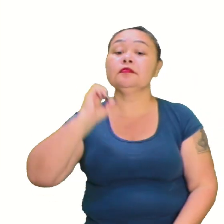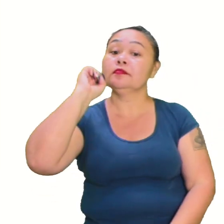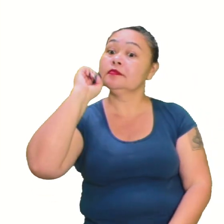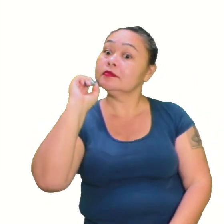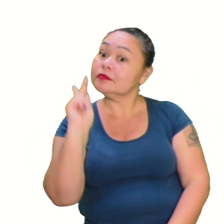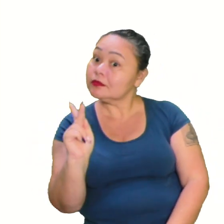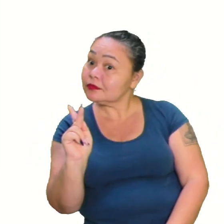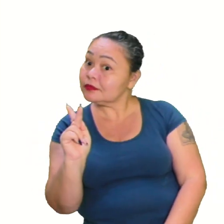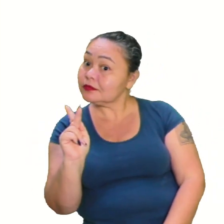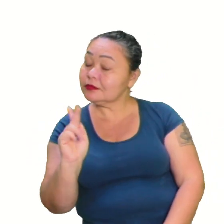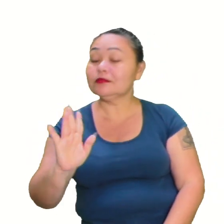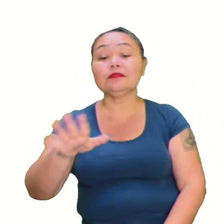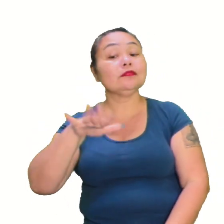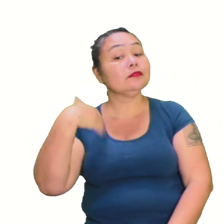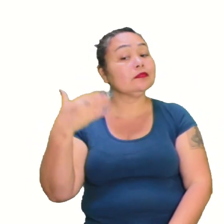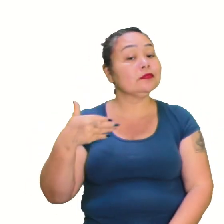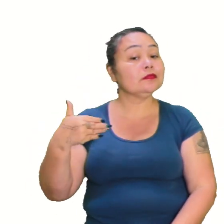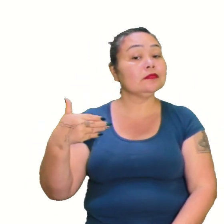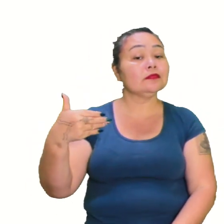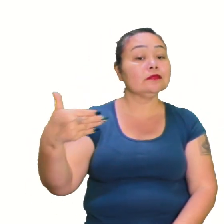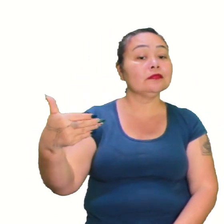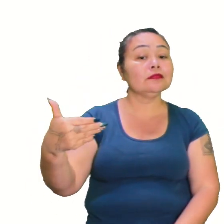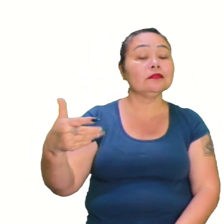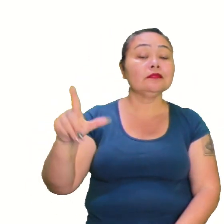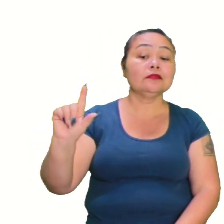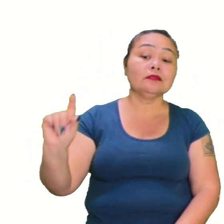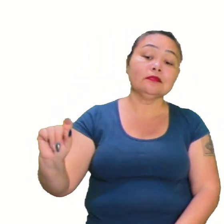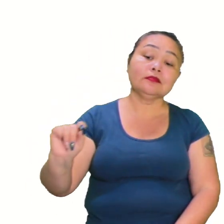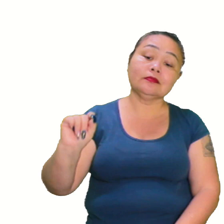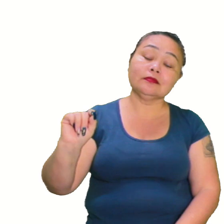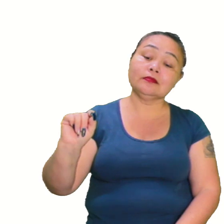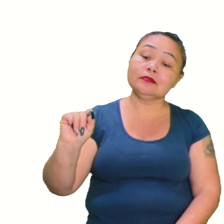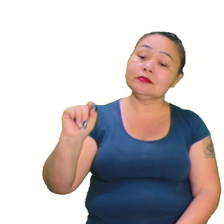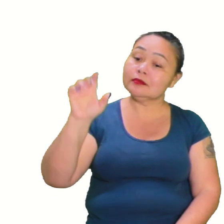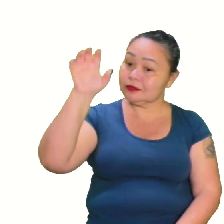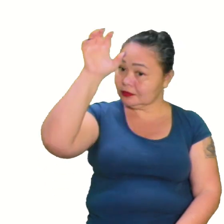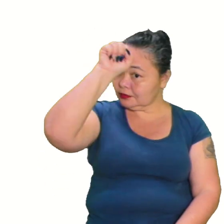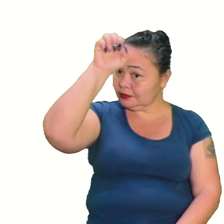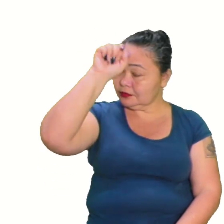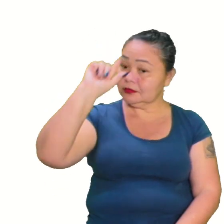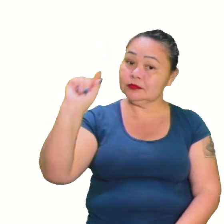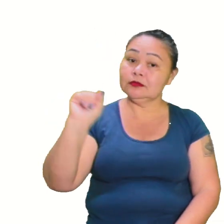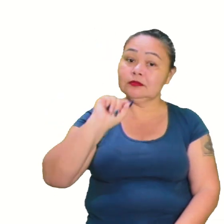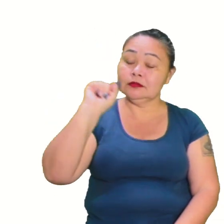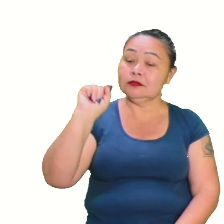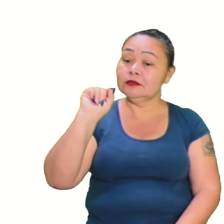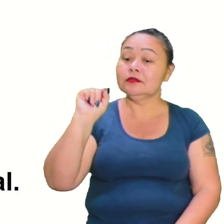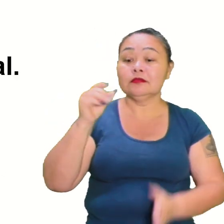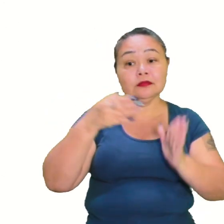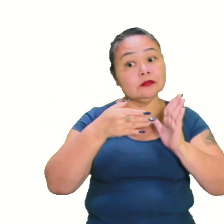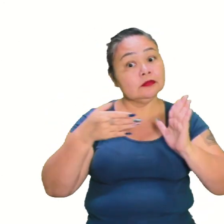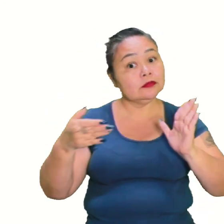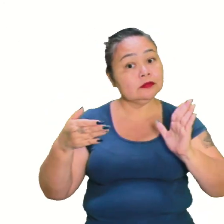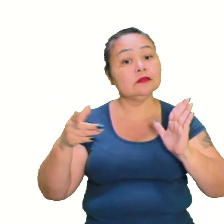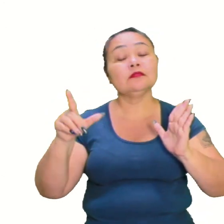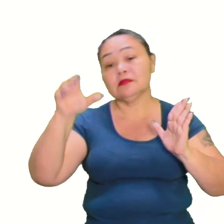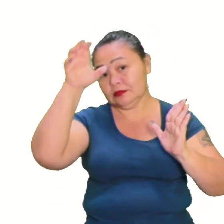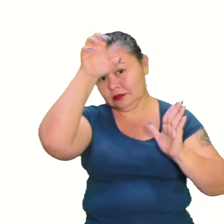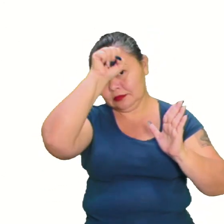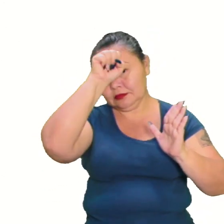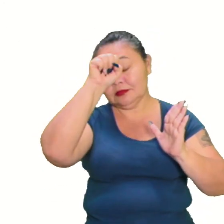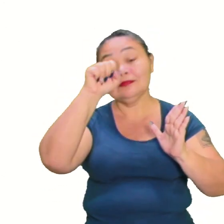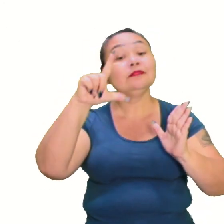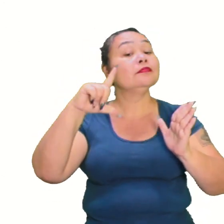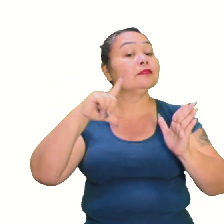Ok, então, bora lá começar? Então, nos intervalos, nós aprendemos o que é intervalo.